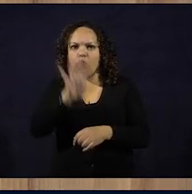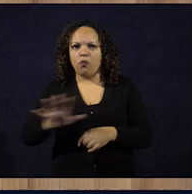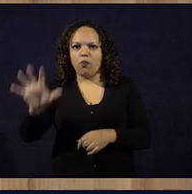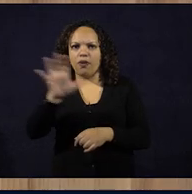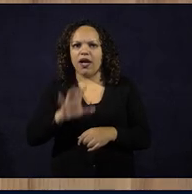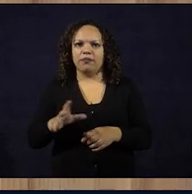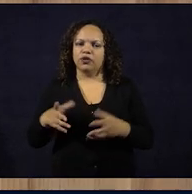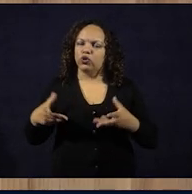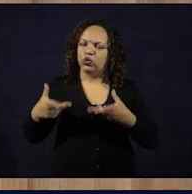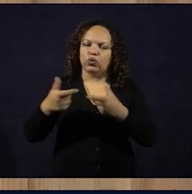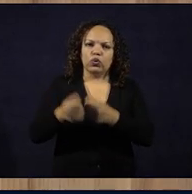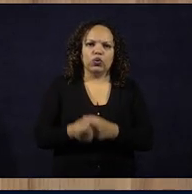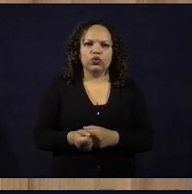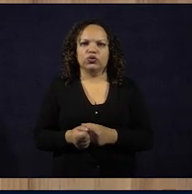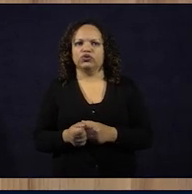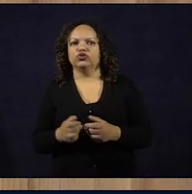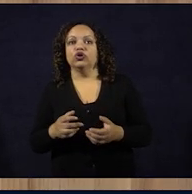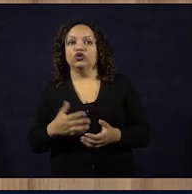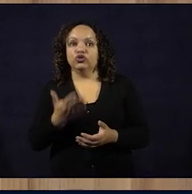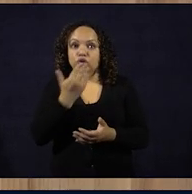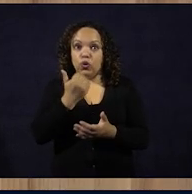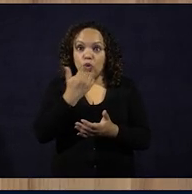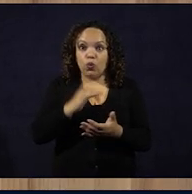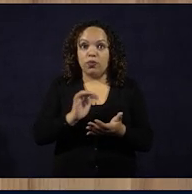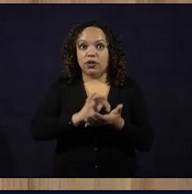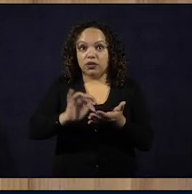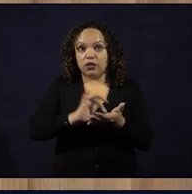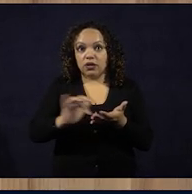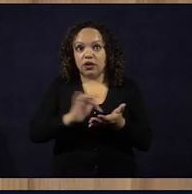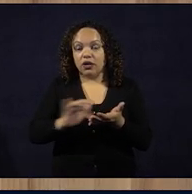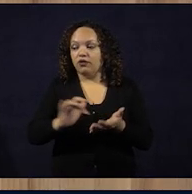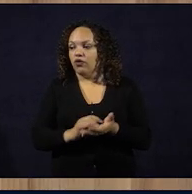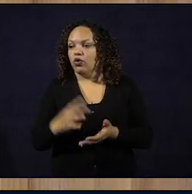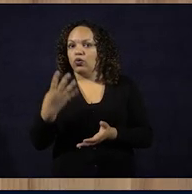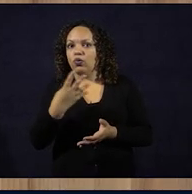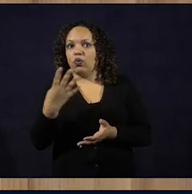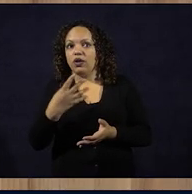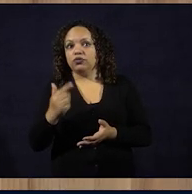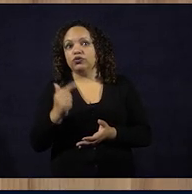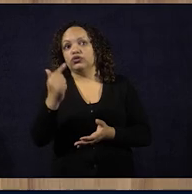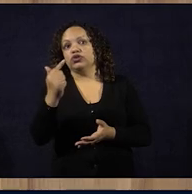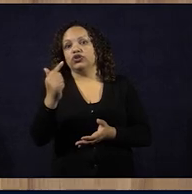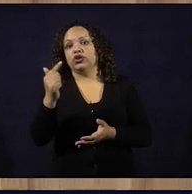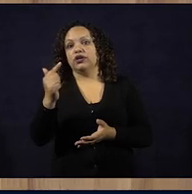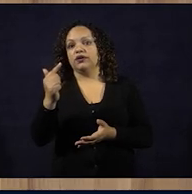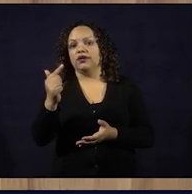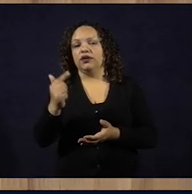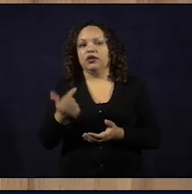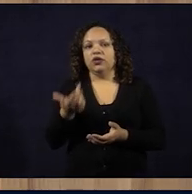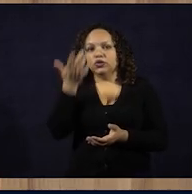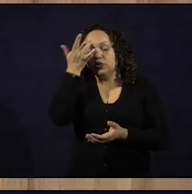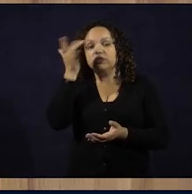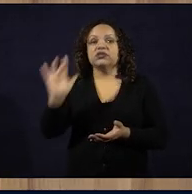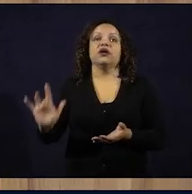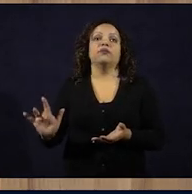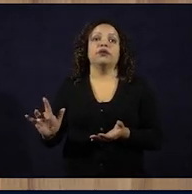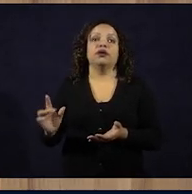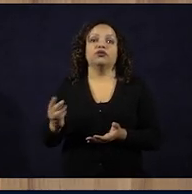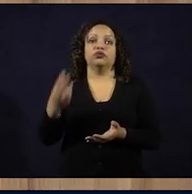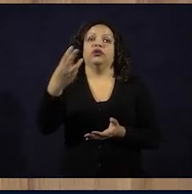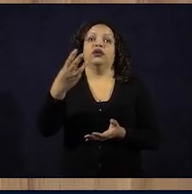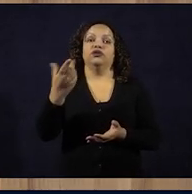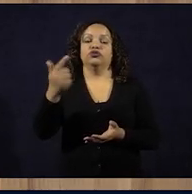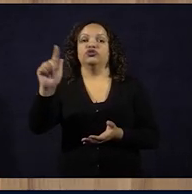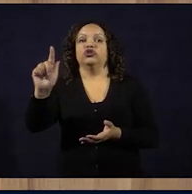os aplicativos de comida e tudo isso foi com 4G e muita gente nem nem sabia que foi do 3G